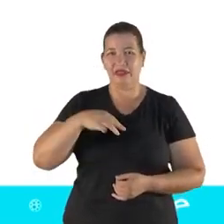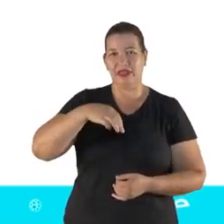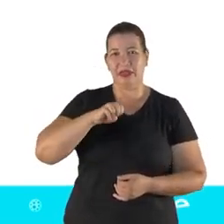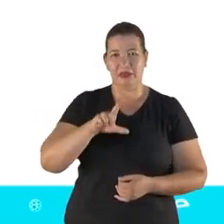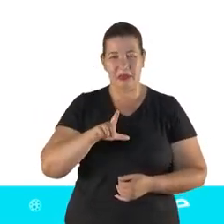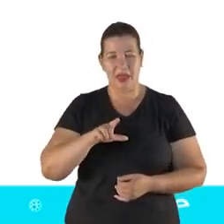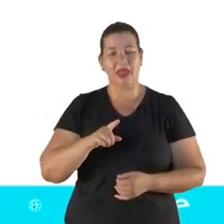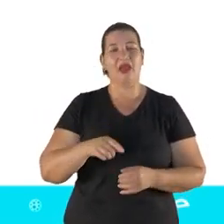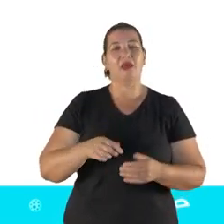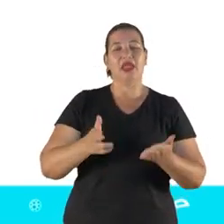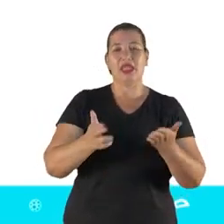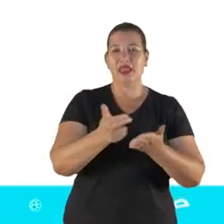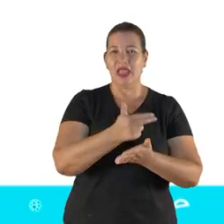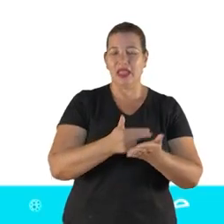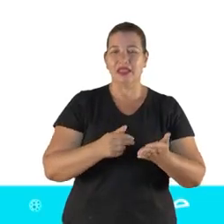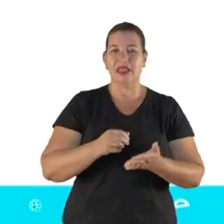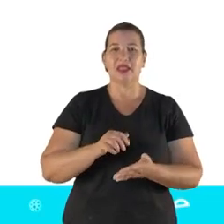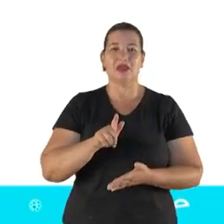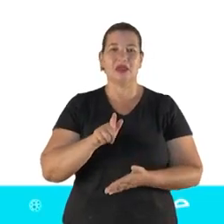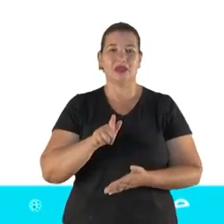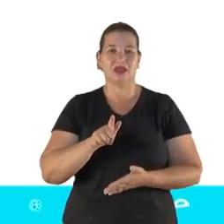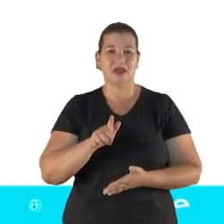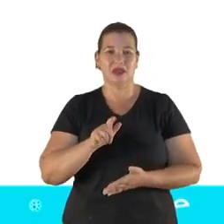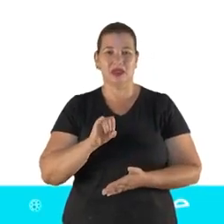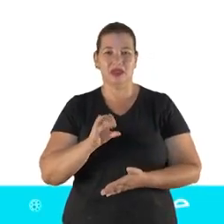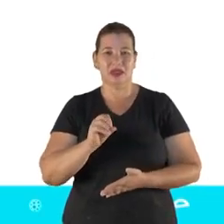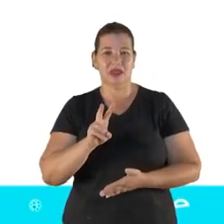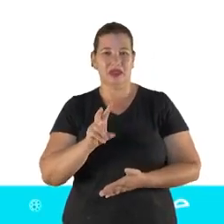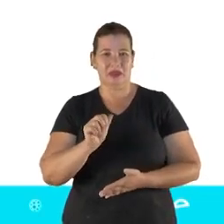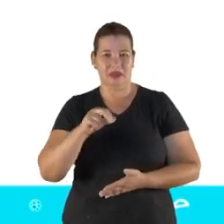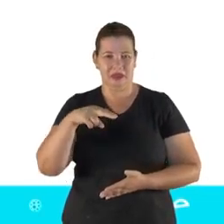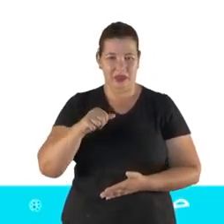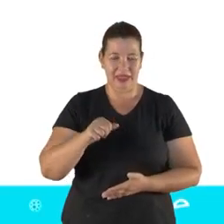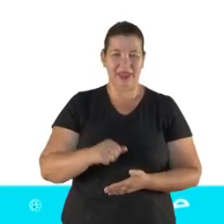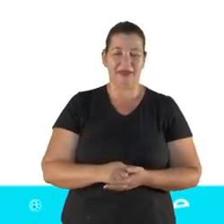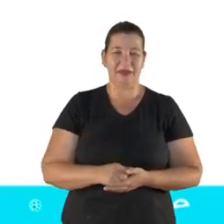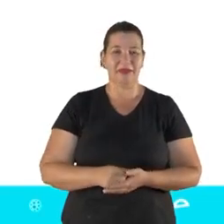com ilustrações de Giovana Medeiros.